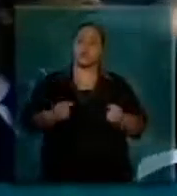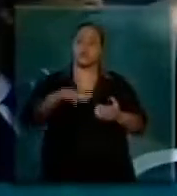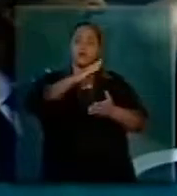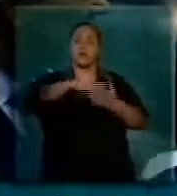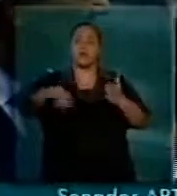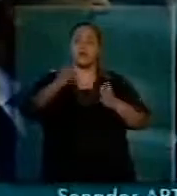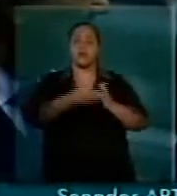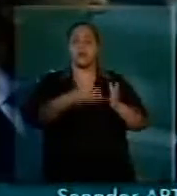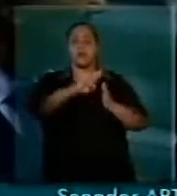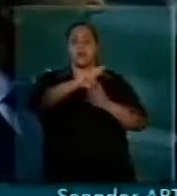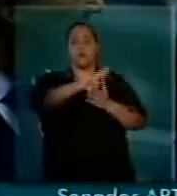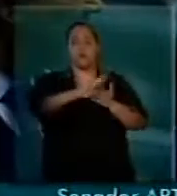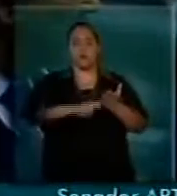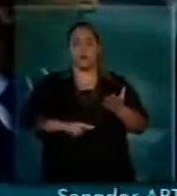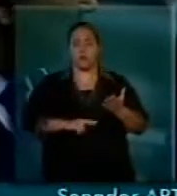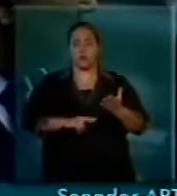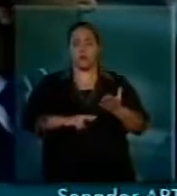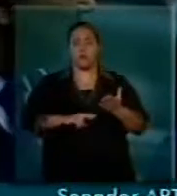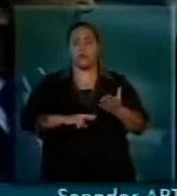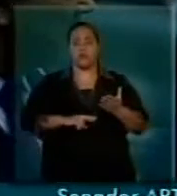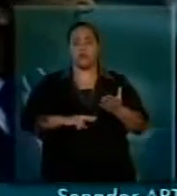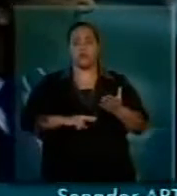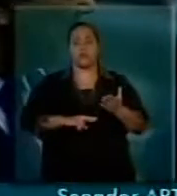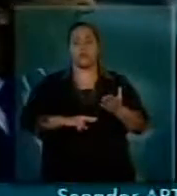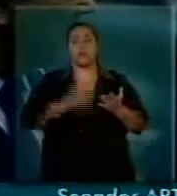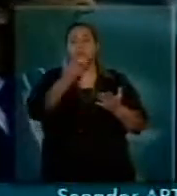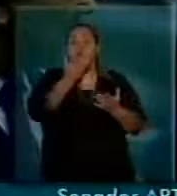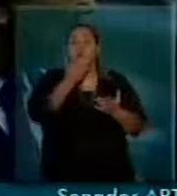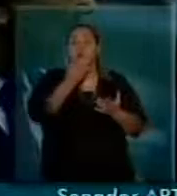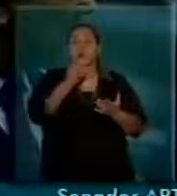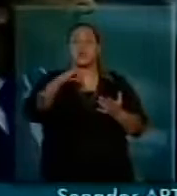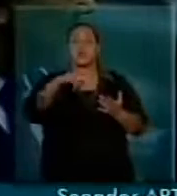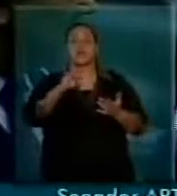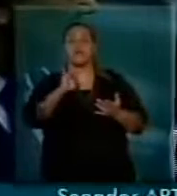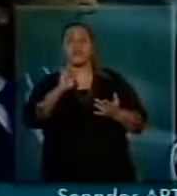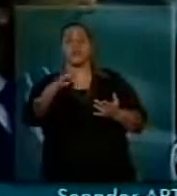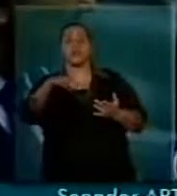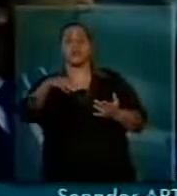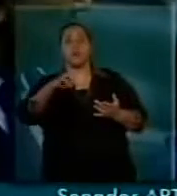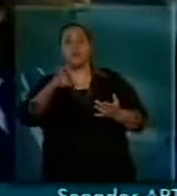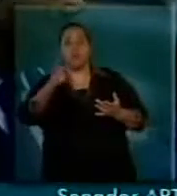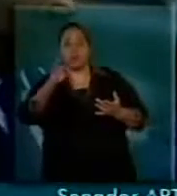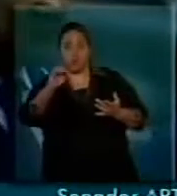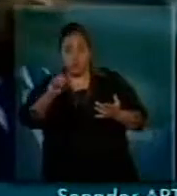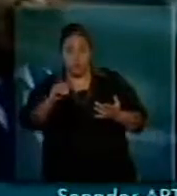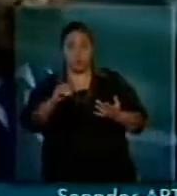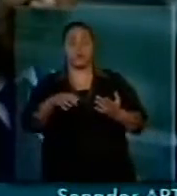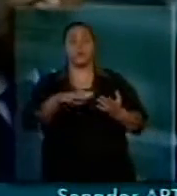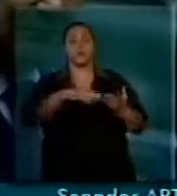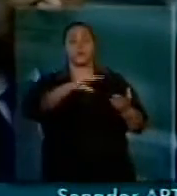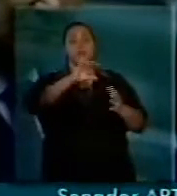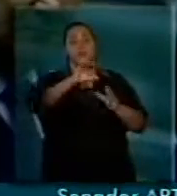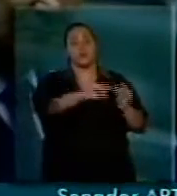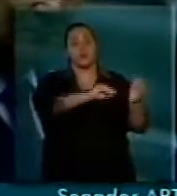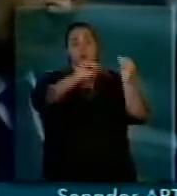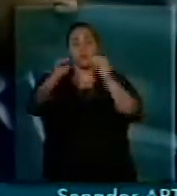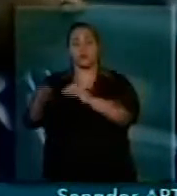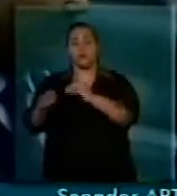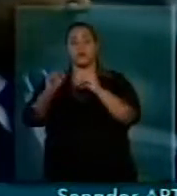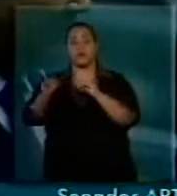e transferi-las, de investimentos, perdão, de relator relativas a investimentos, transferindo-as